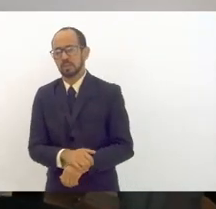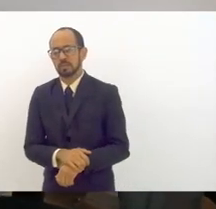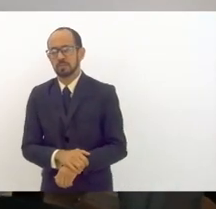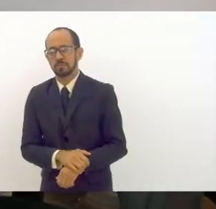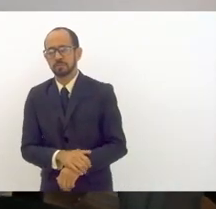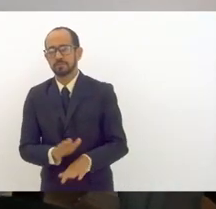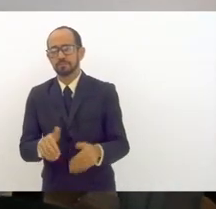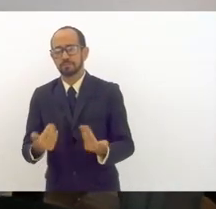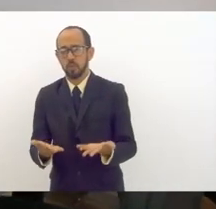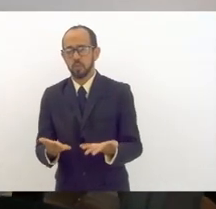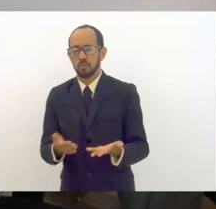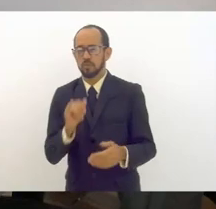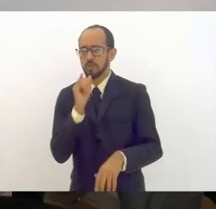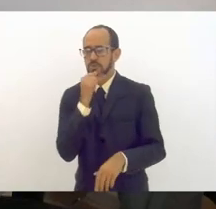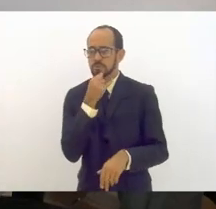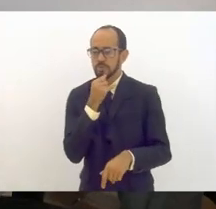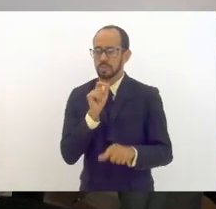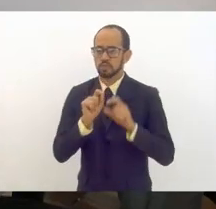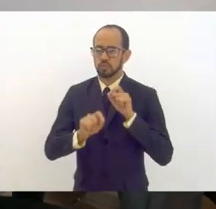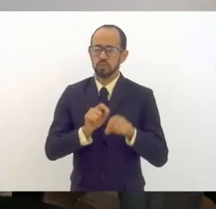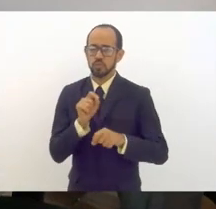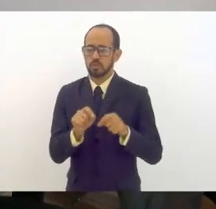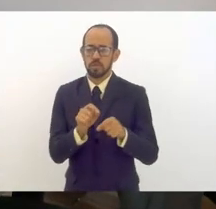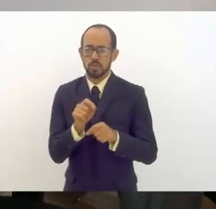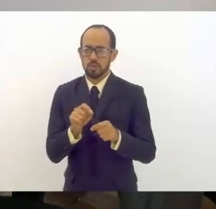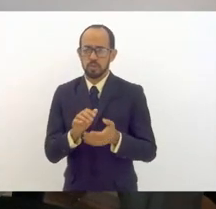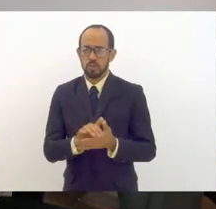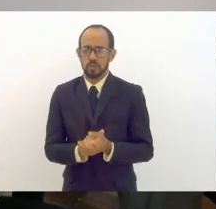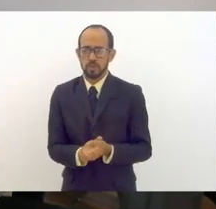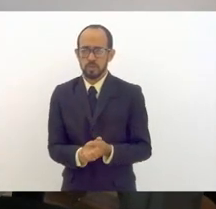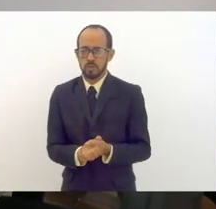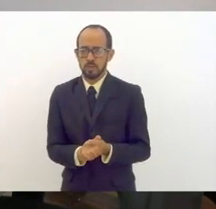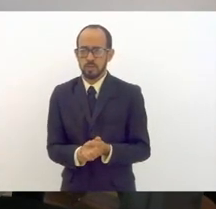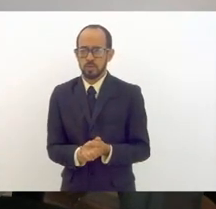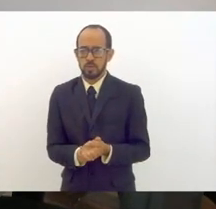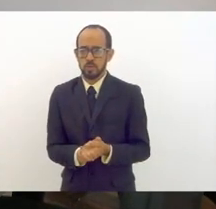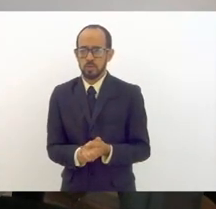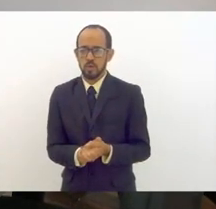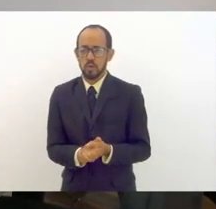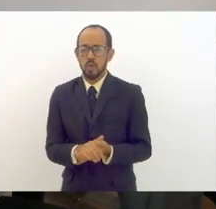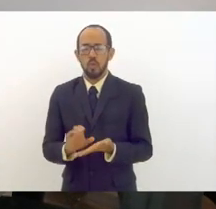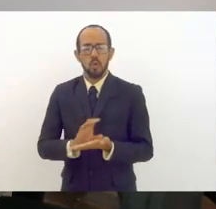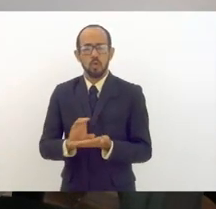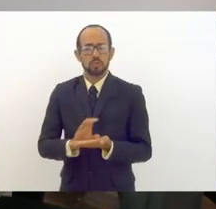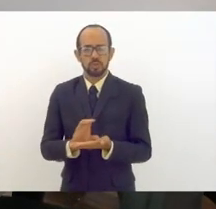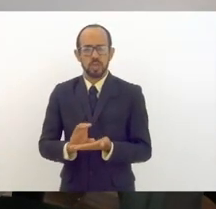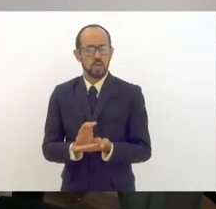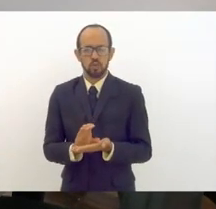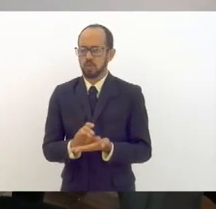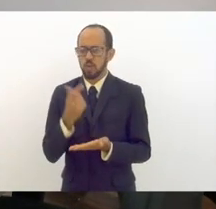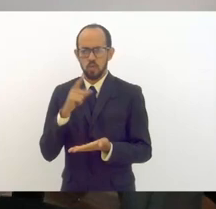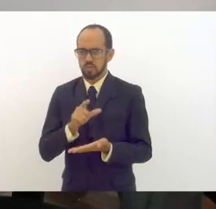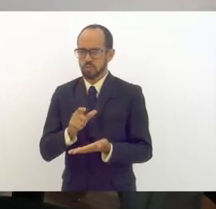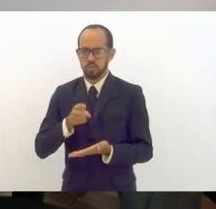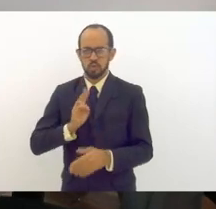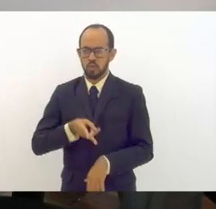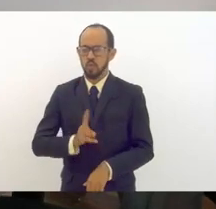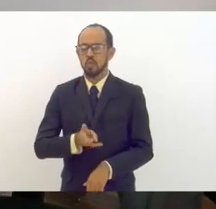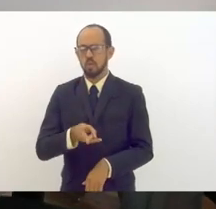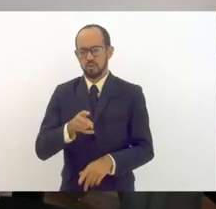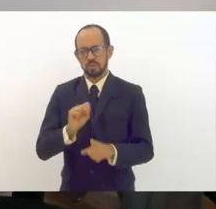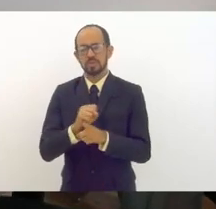Bom, a gente, infelizmente, o Conselho Regional de Serviço Social não conseguiu permanecer, né, para fazer uso da palavra.